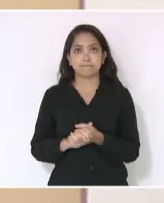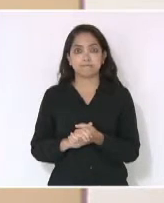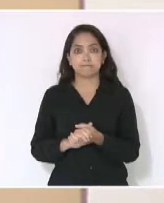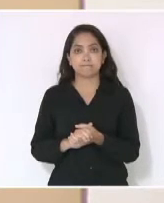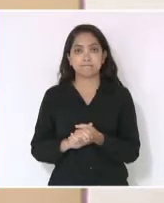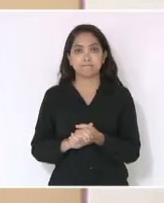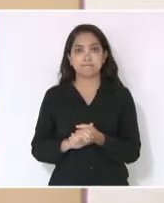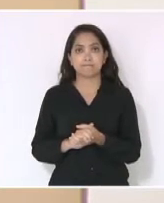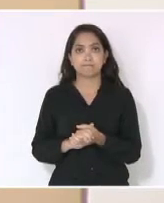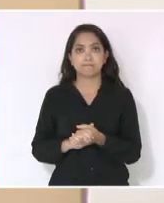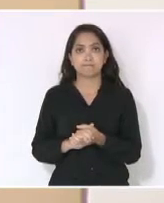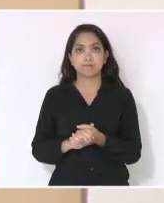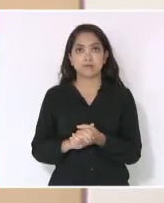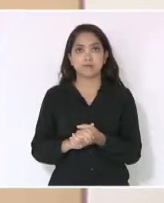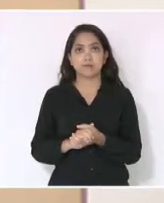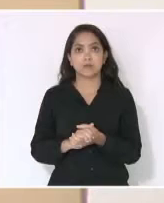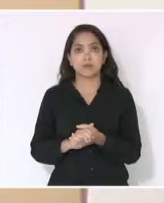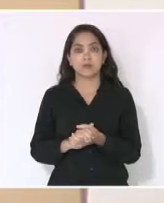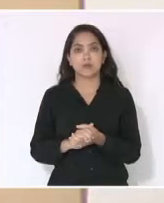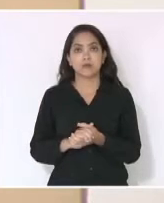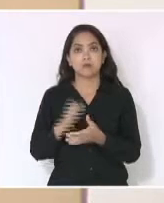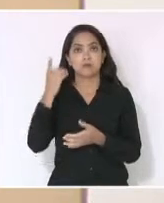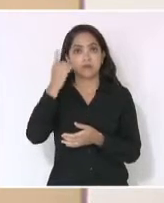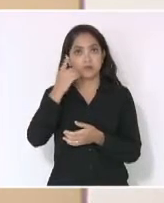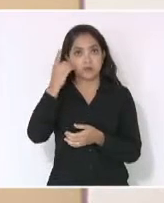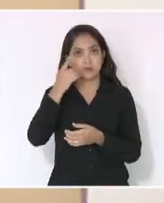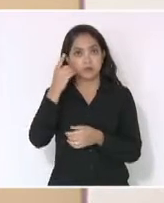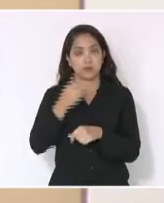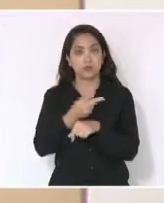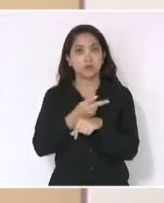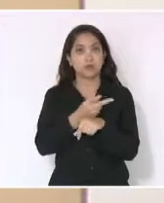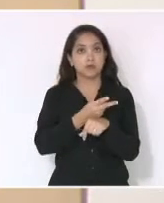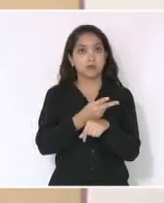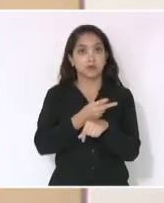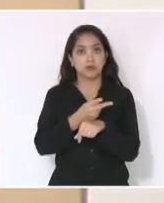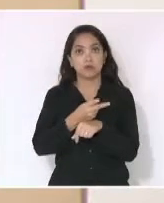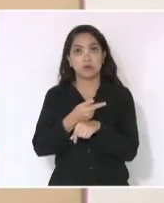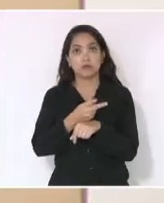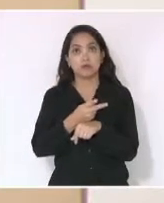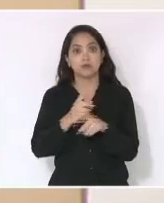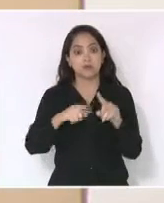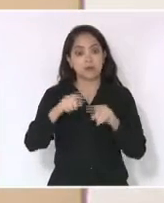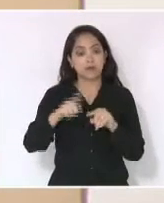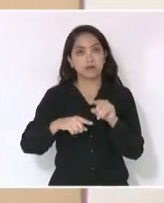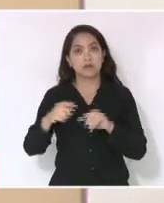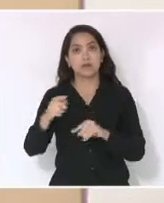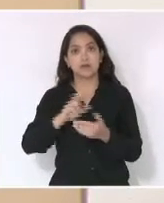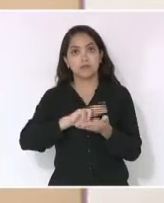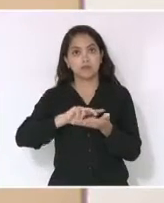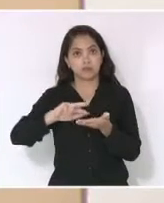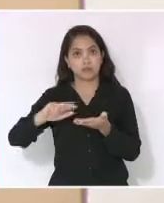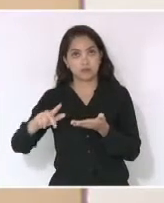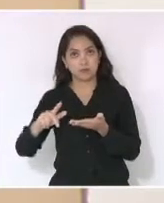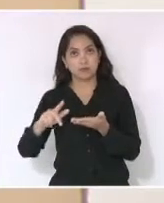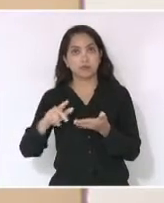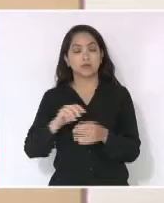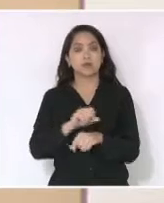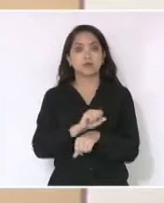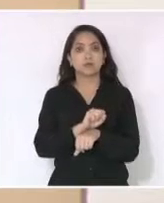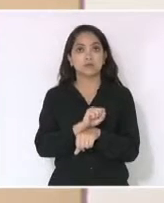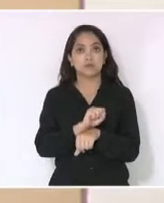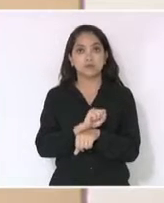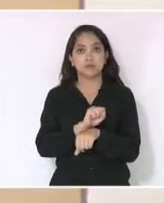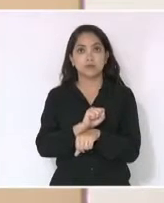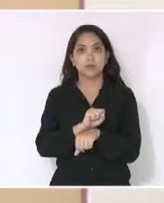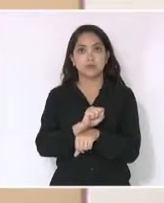enquanto que o deputado está à procura do do material vamos diminuindo o seu tempo de